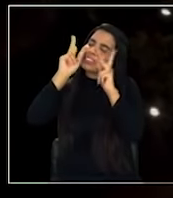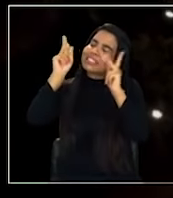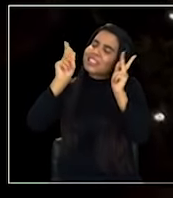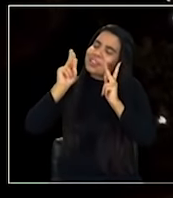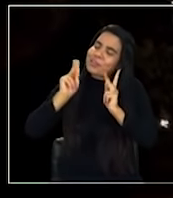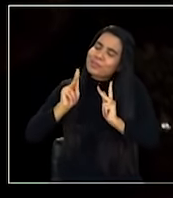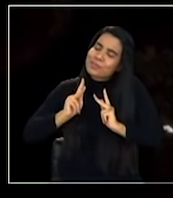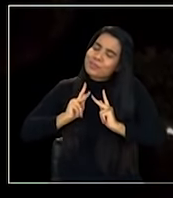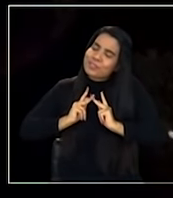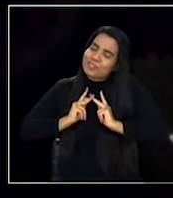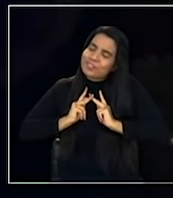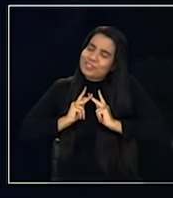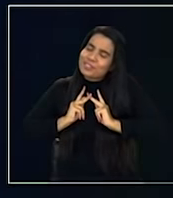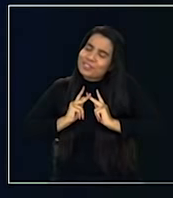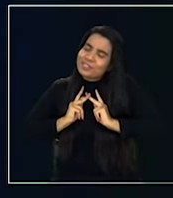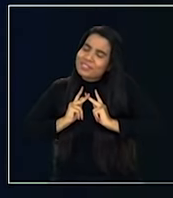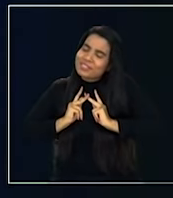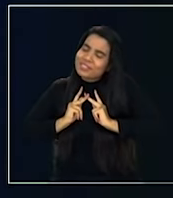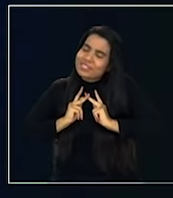quanta